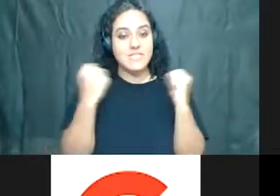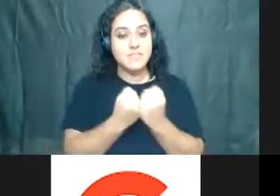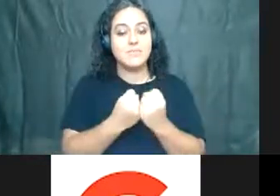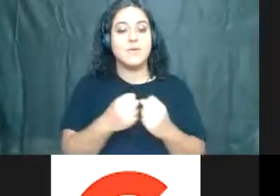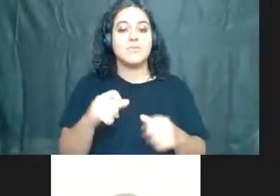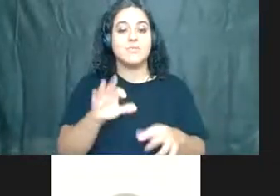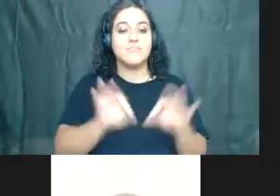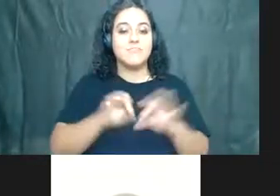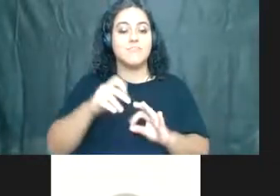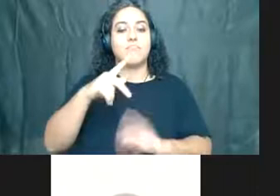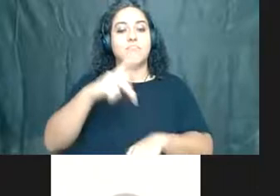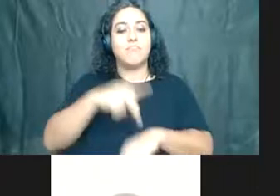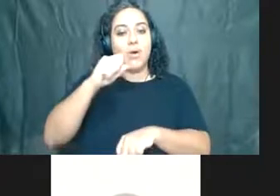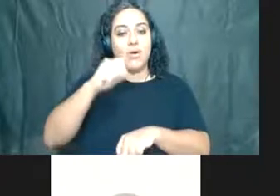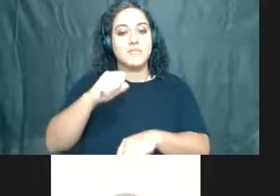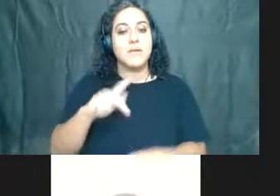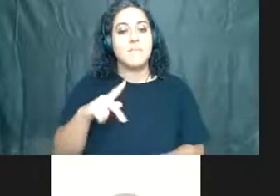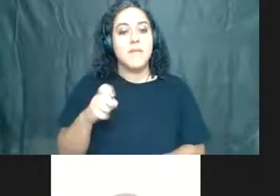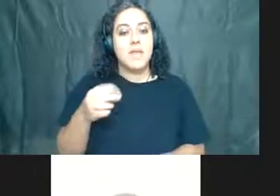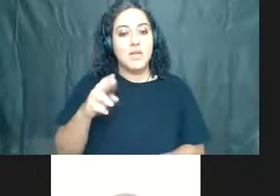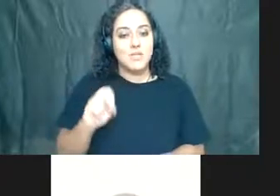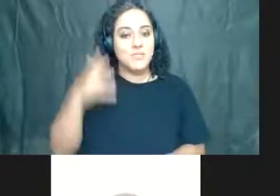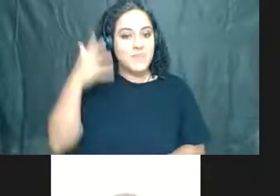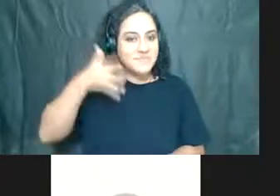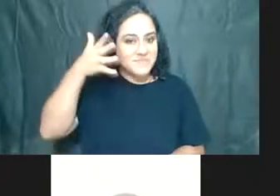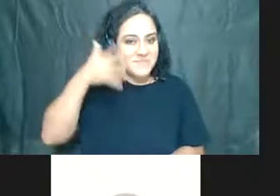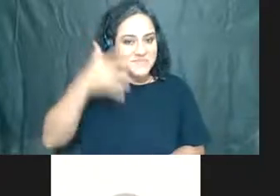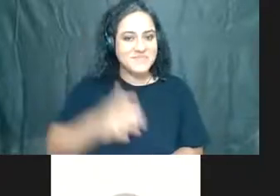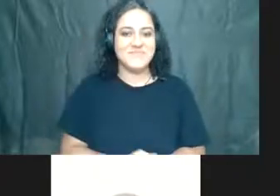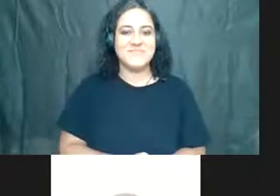IFES, Pedro Leite, para fazer a sua fala.